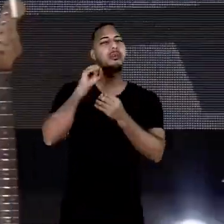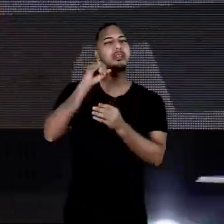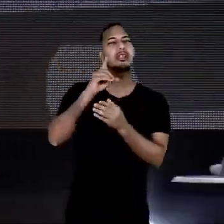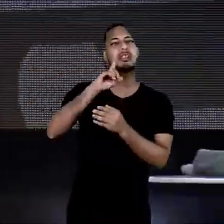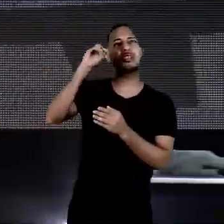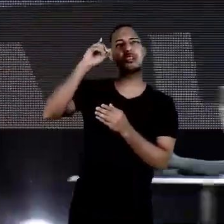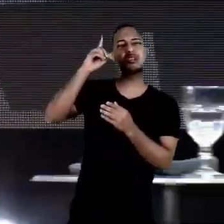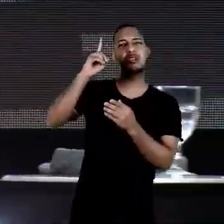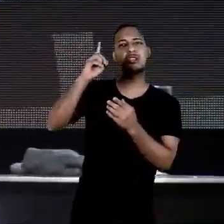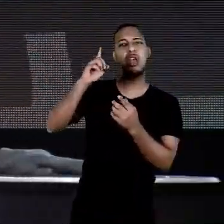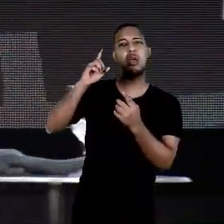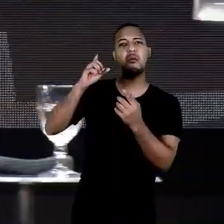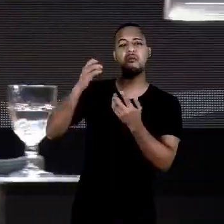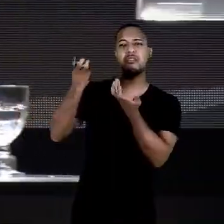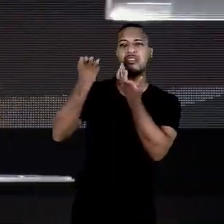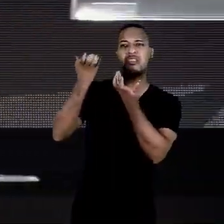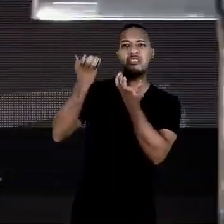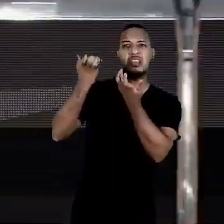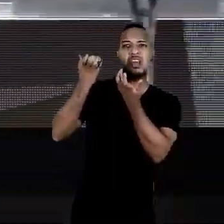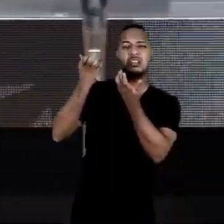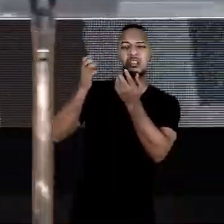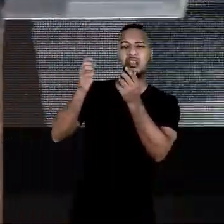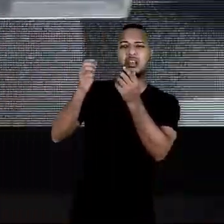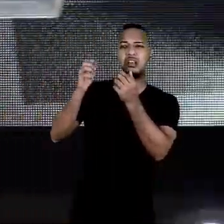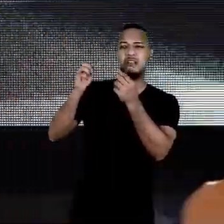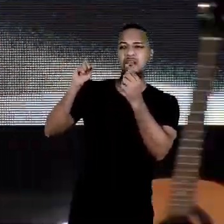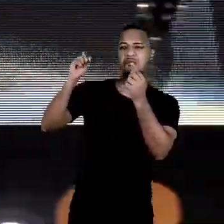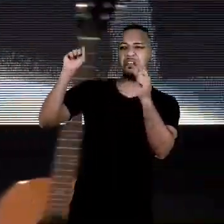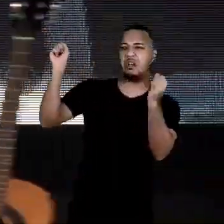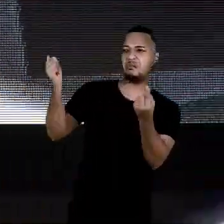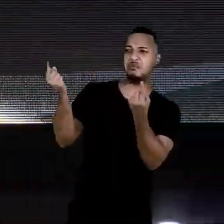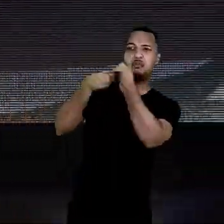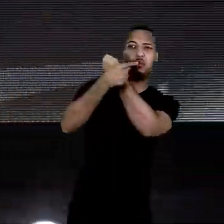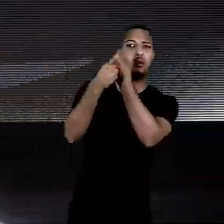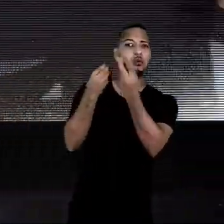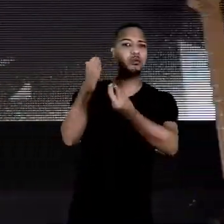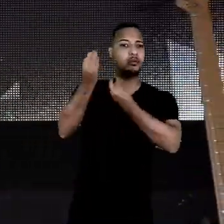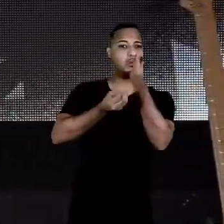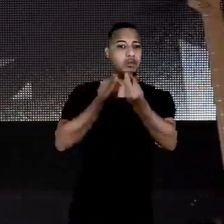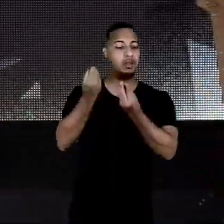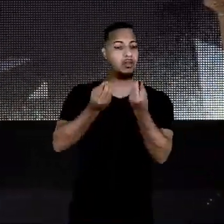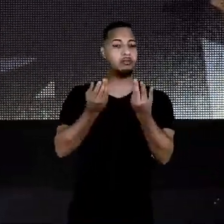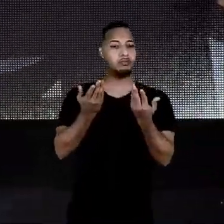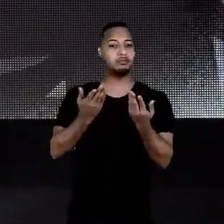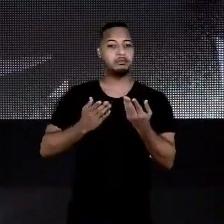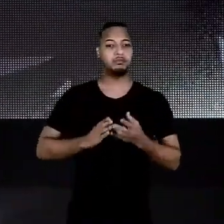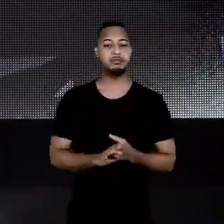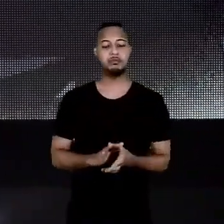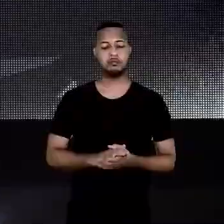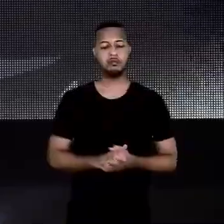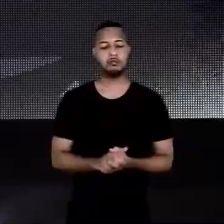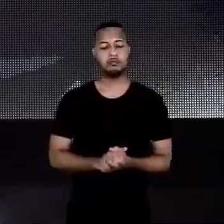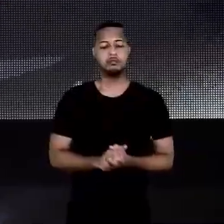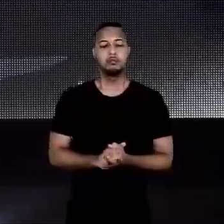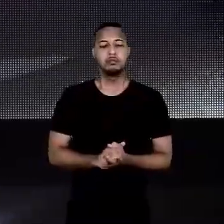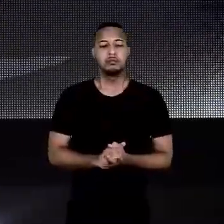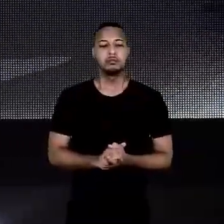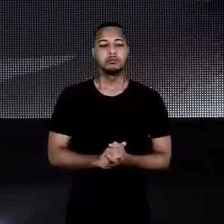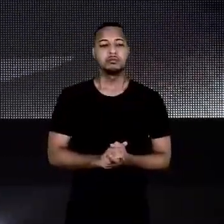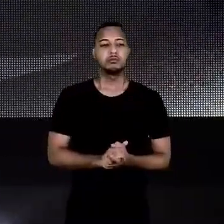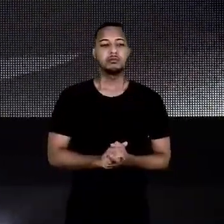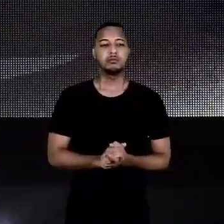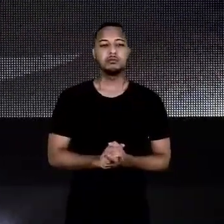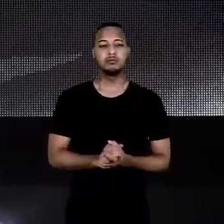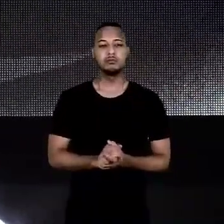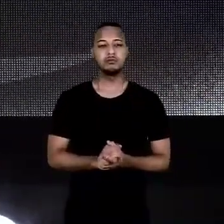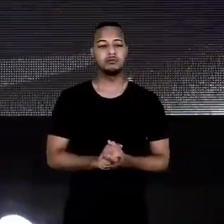você. Não, meu irmão, Deus é a seu favor. Se Deus é por nós, quem será contra nós? É o que diz a